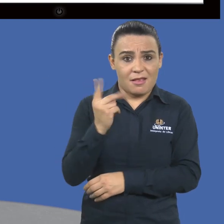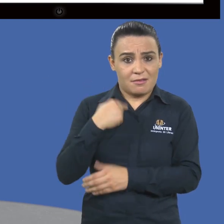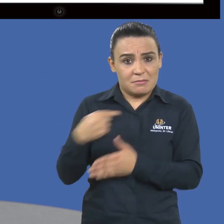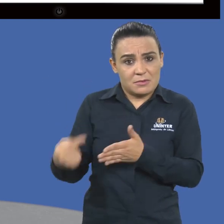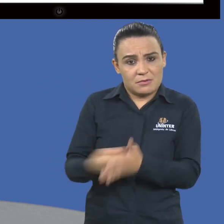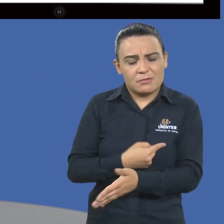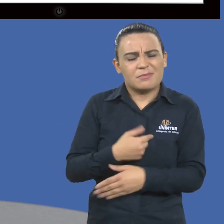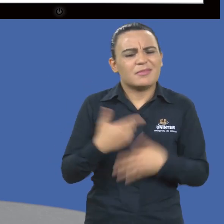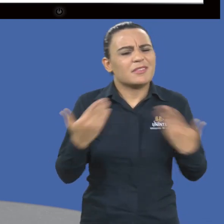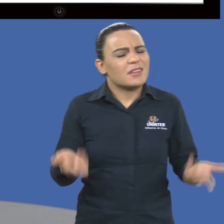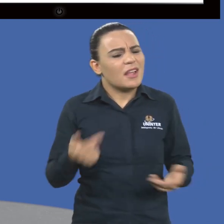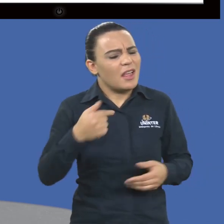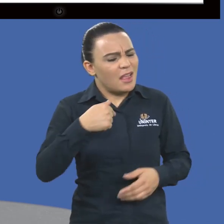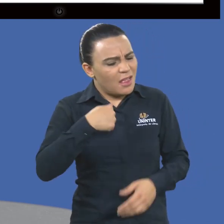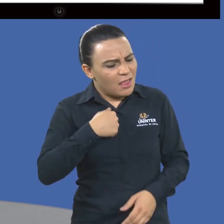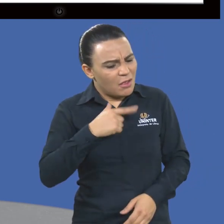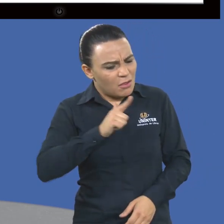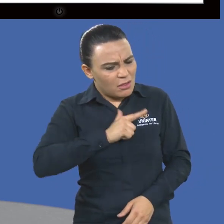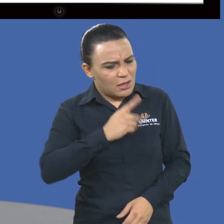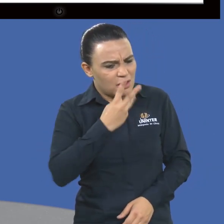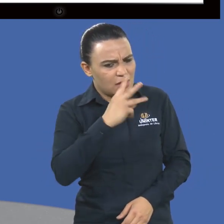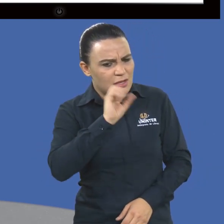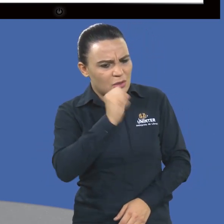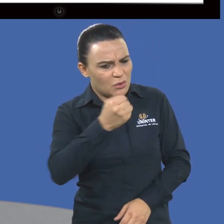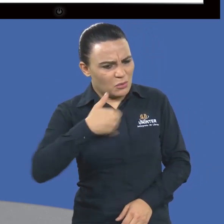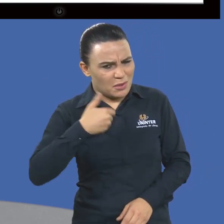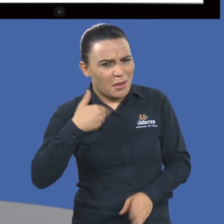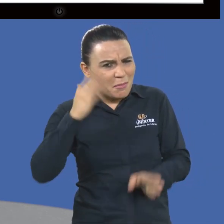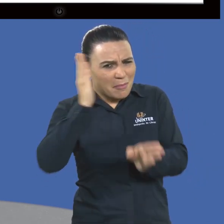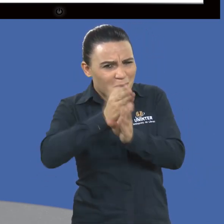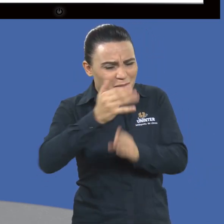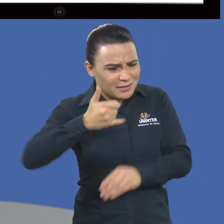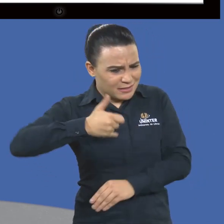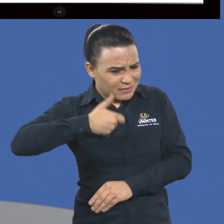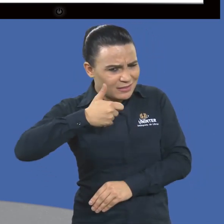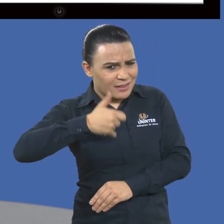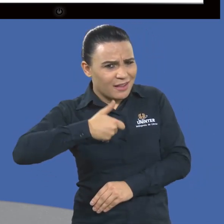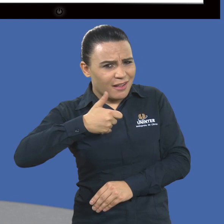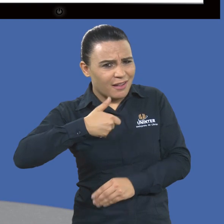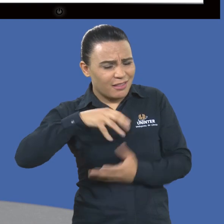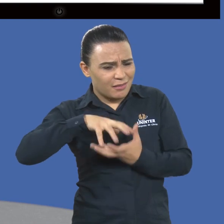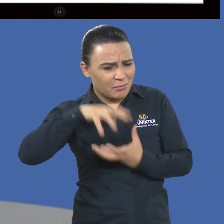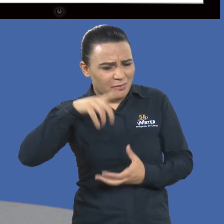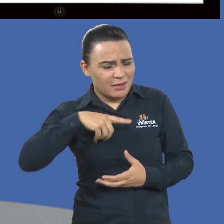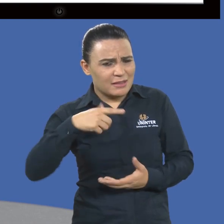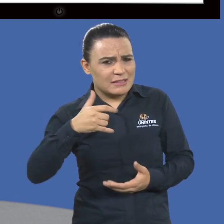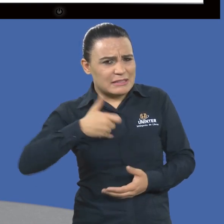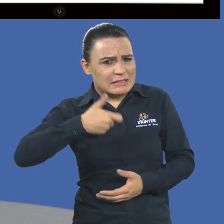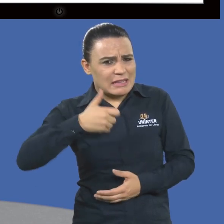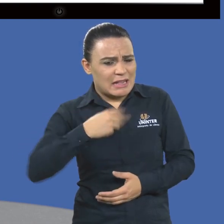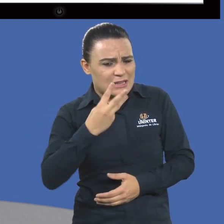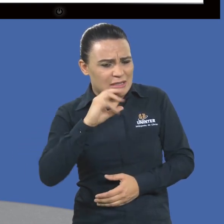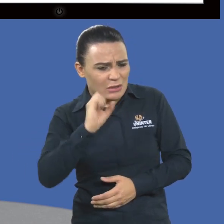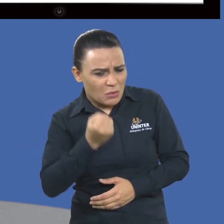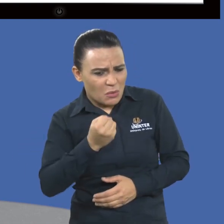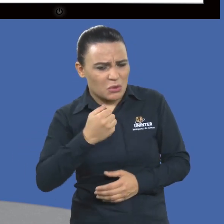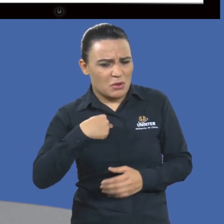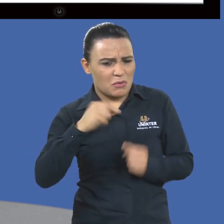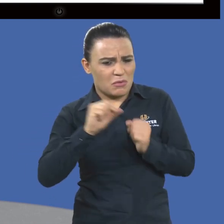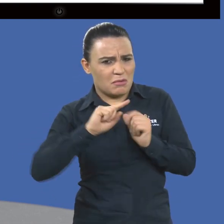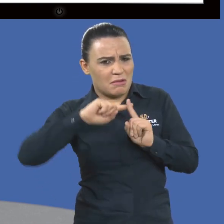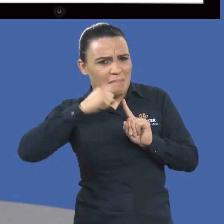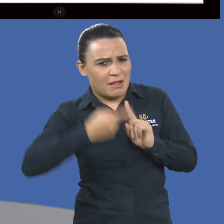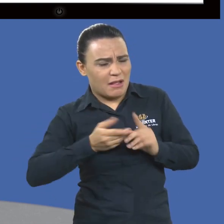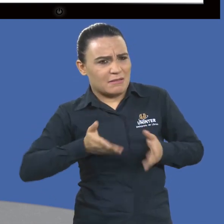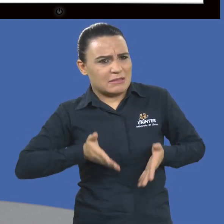Às vezes tem senhoras que vêm e dizem: puxa, eu estou com 38 anos de idade, será que é por causa da minha idade? Uma